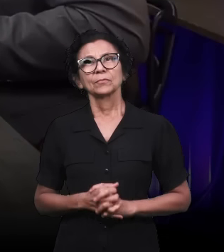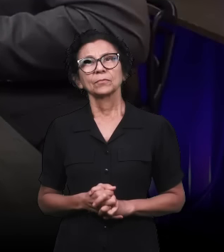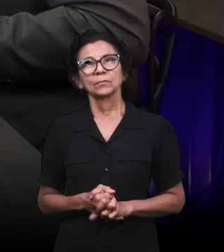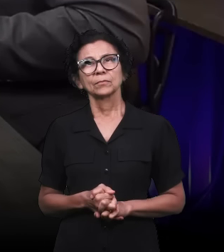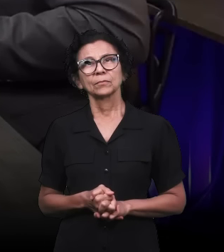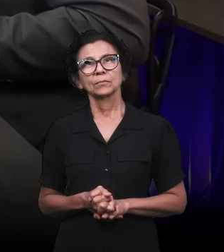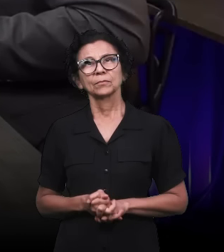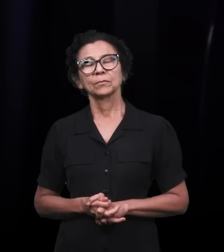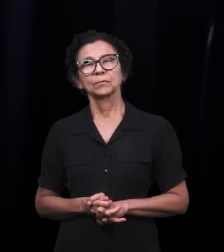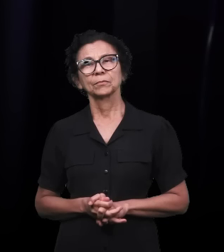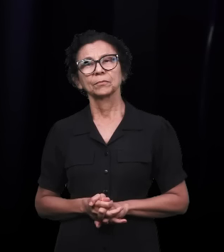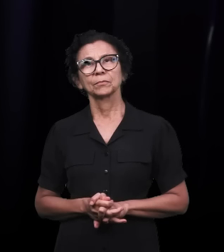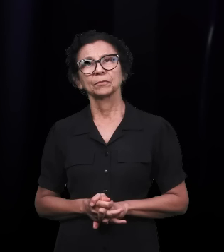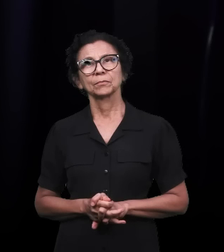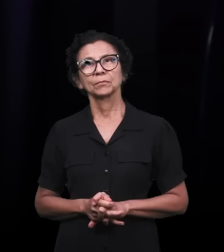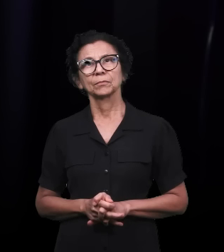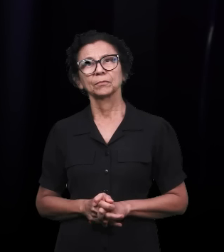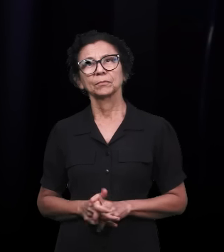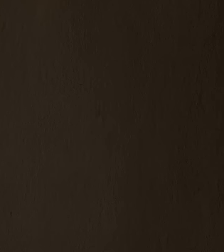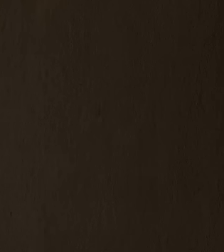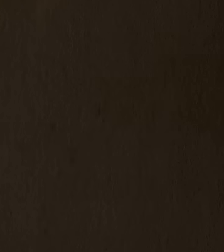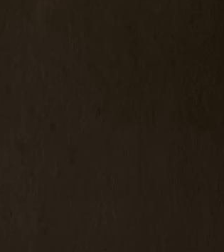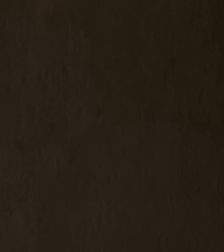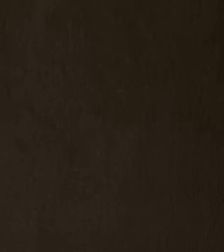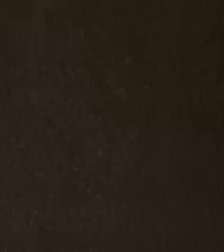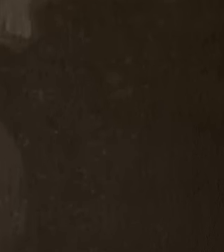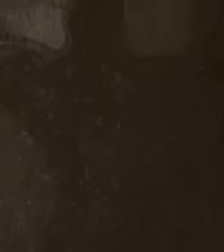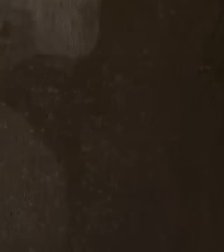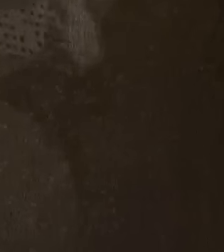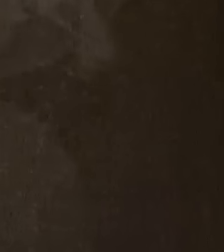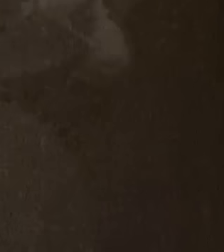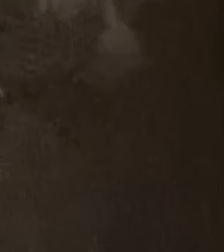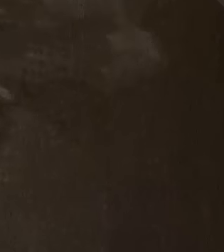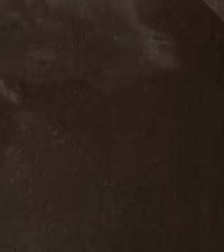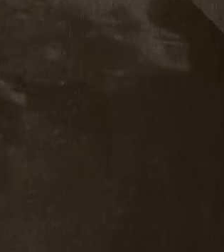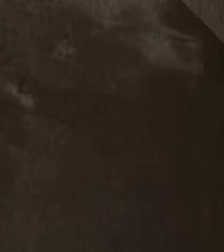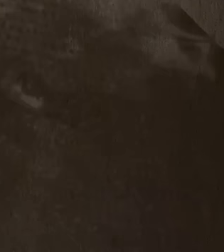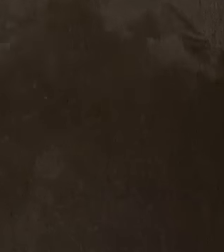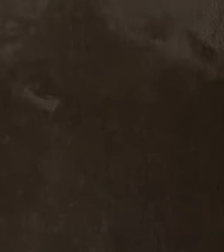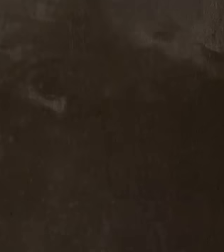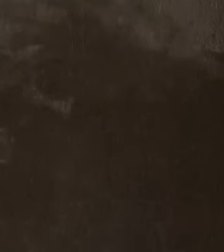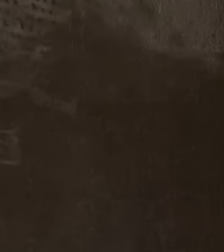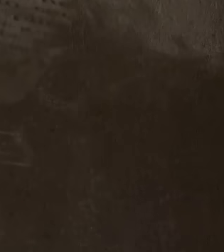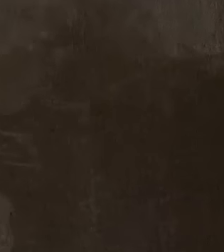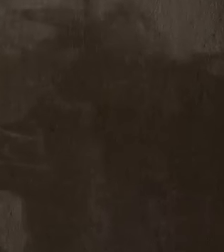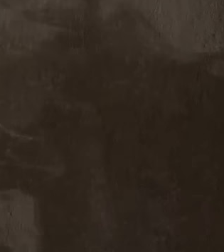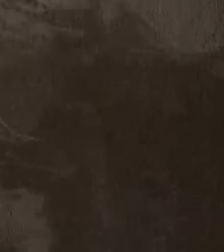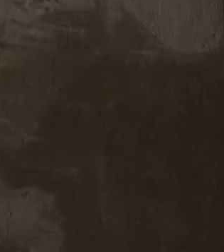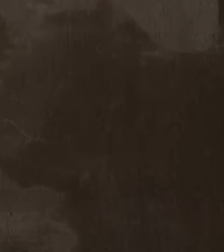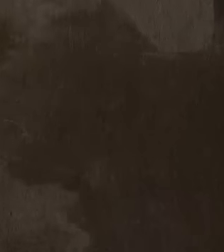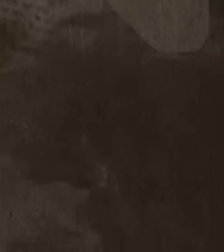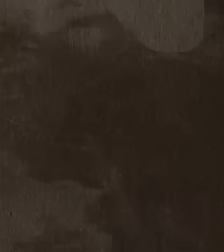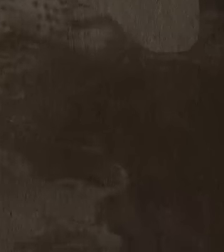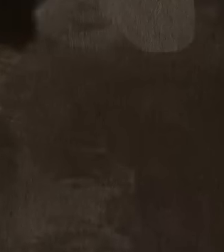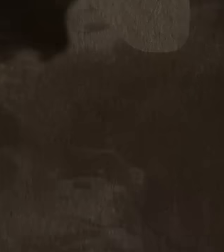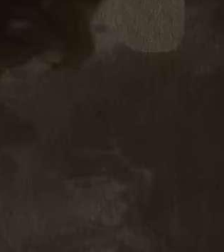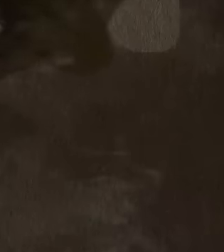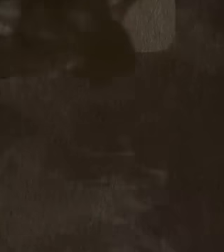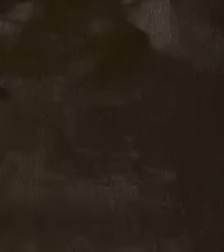Senhor, pastor Alex, a paz do Senhor a todos.